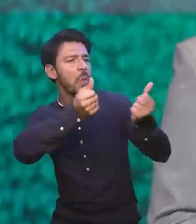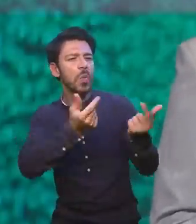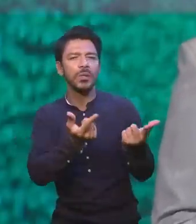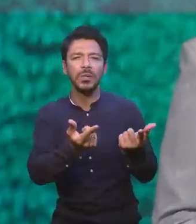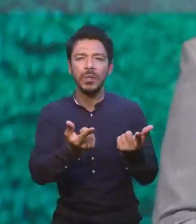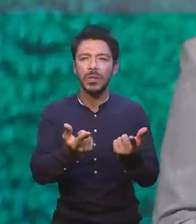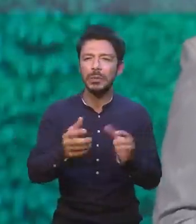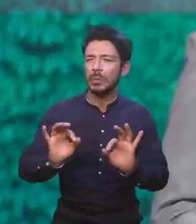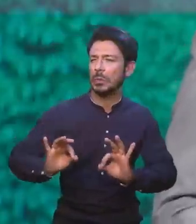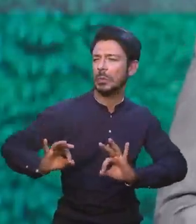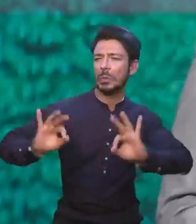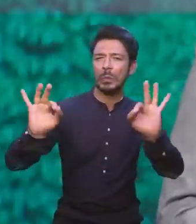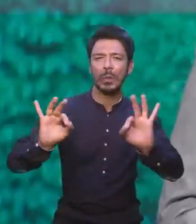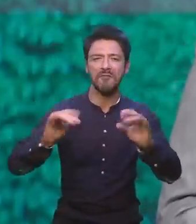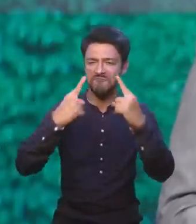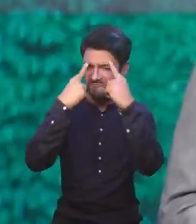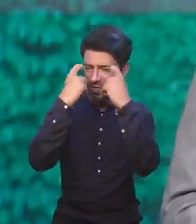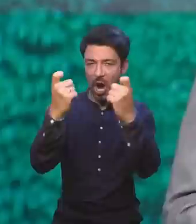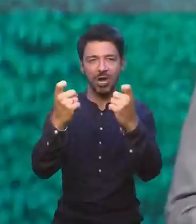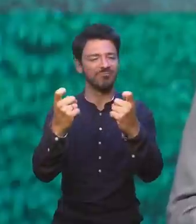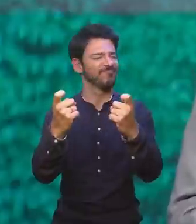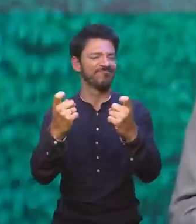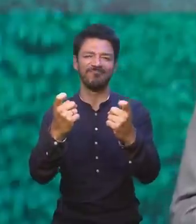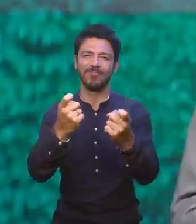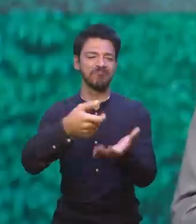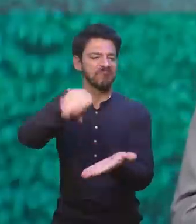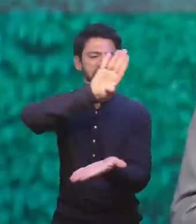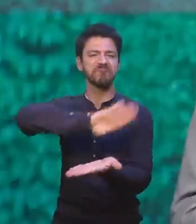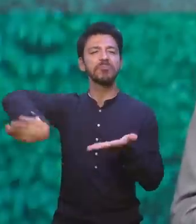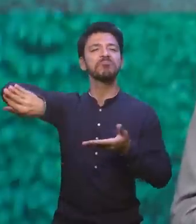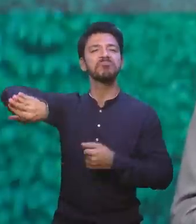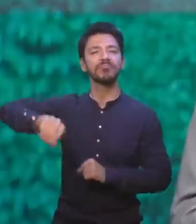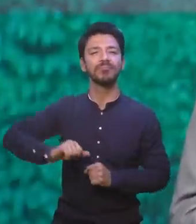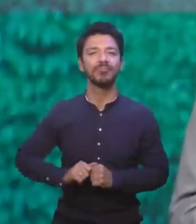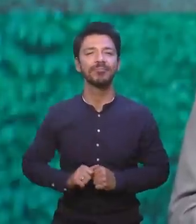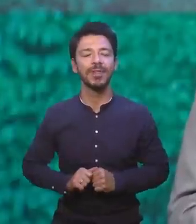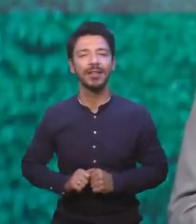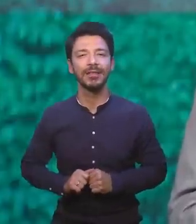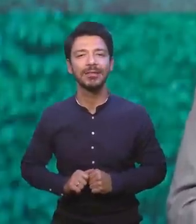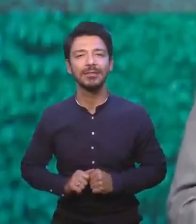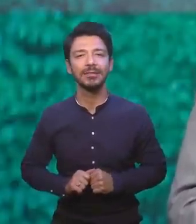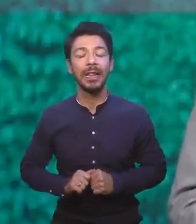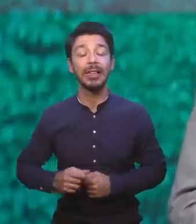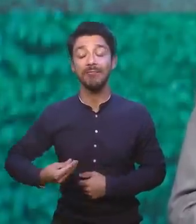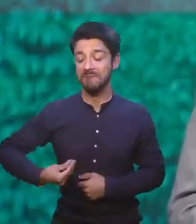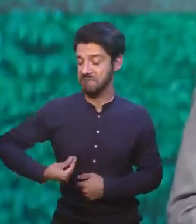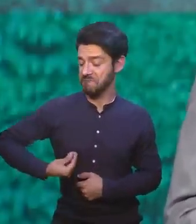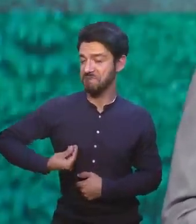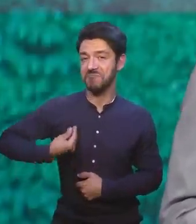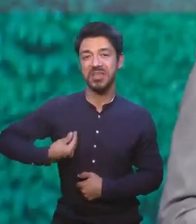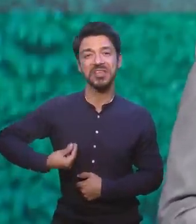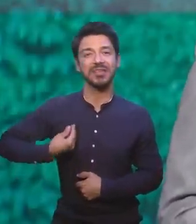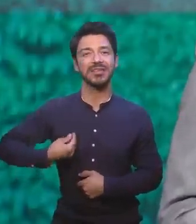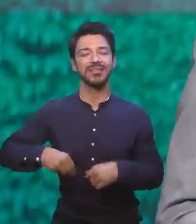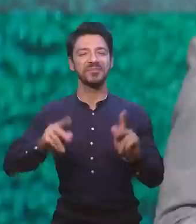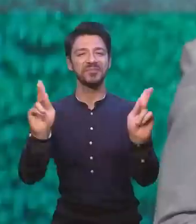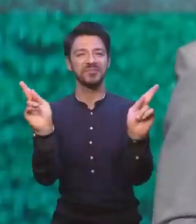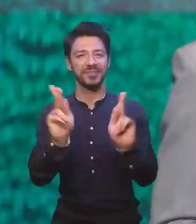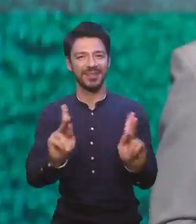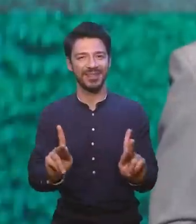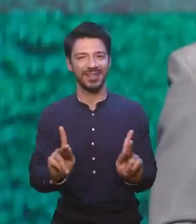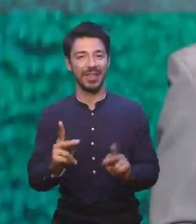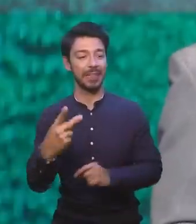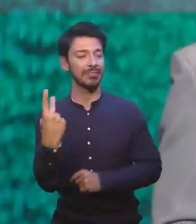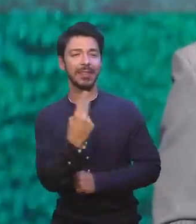violência. O que ele fazia? Vivia na simplicidade. Vivia a paz.